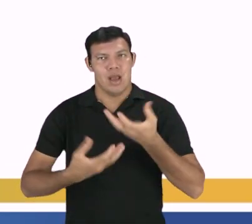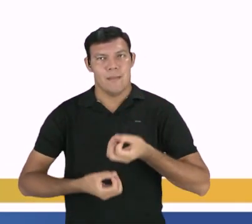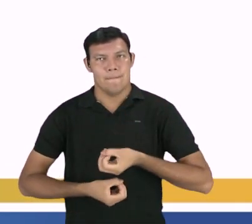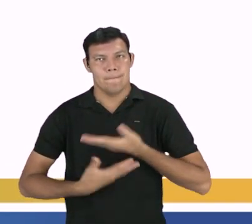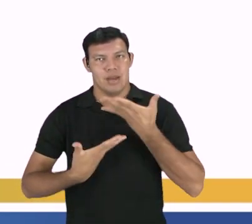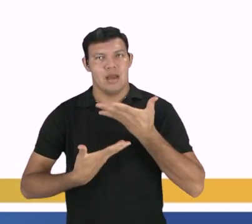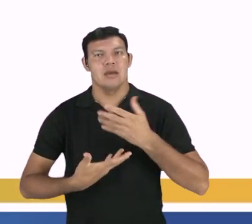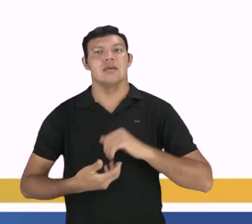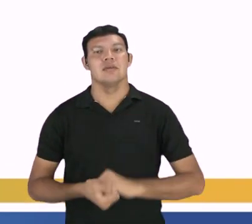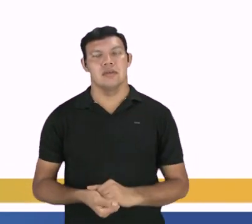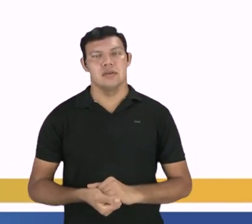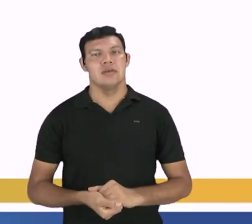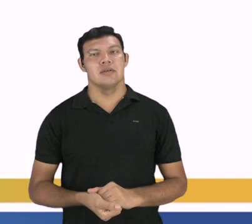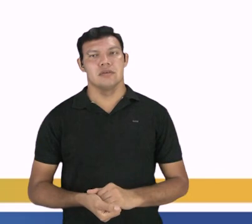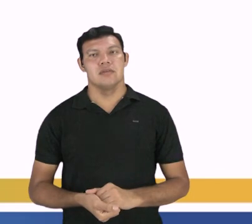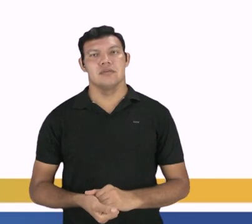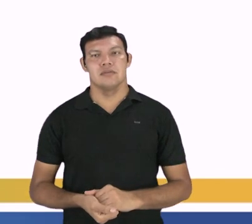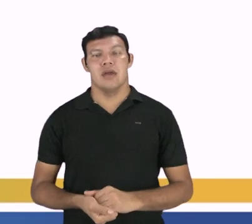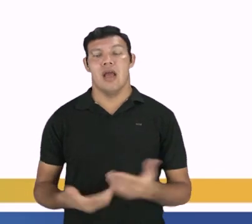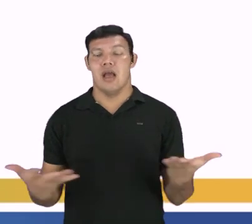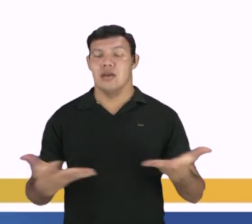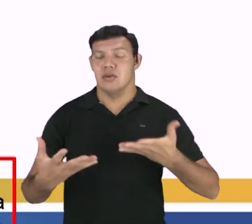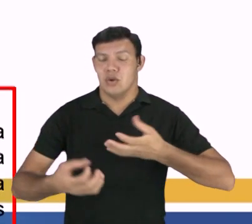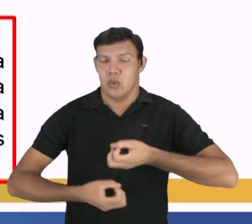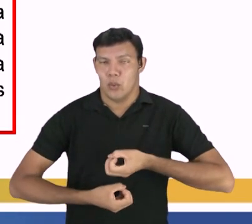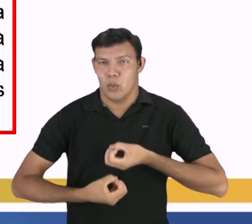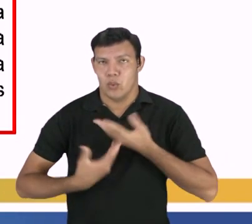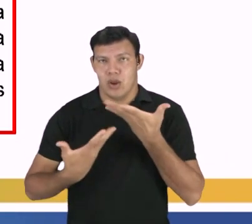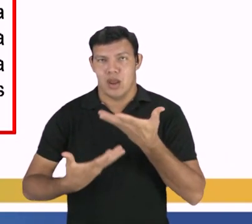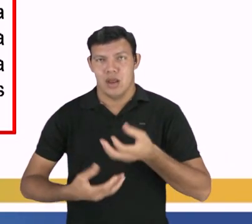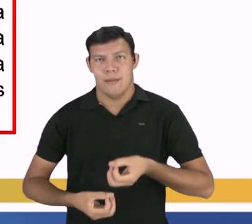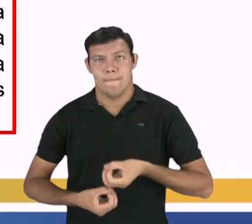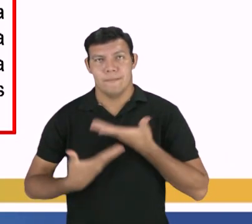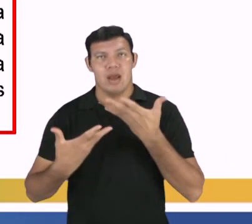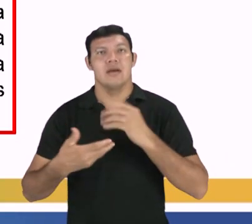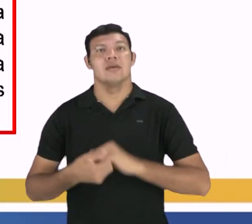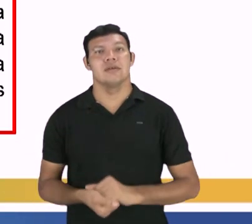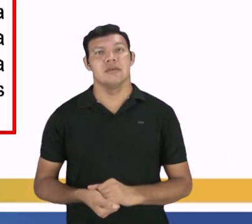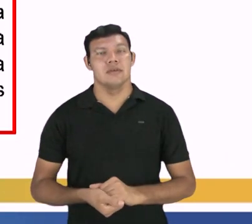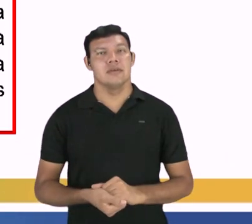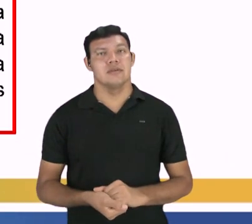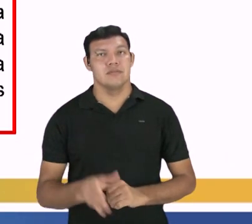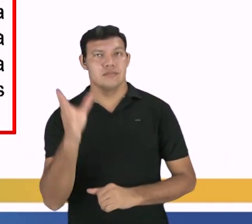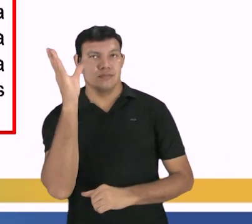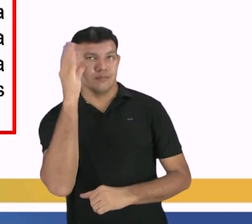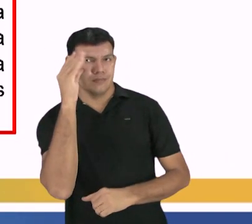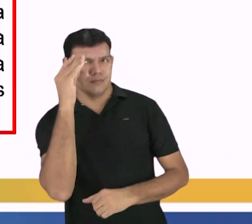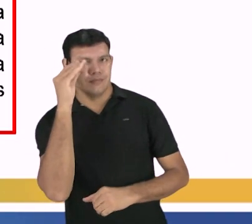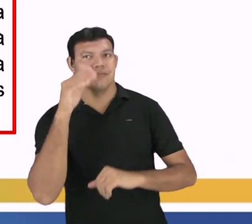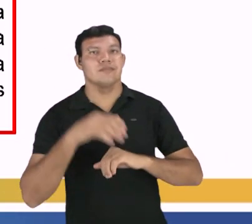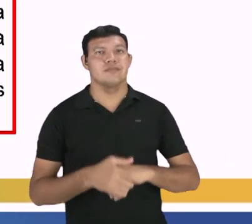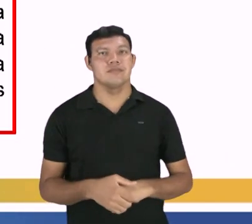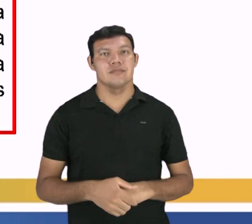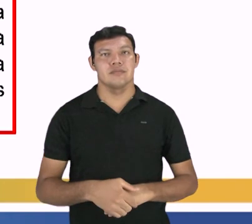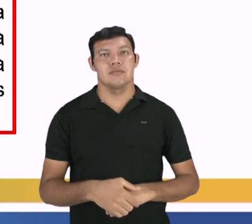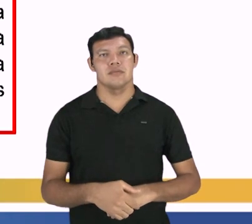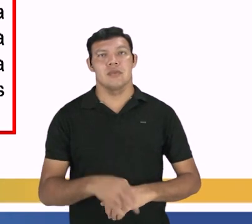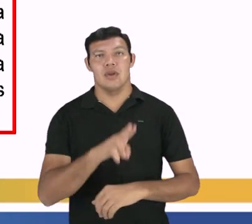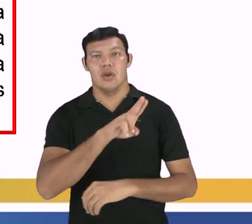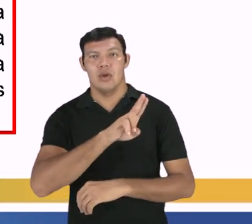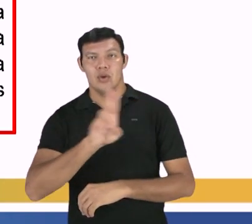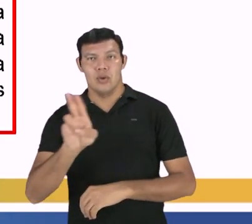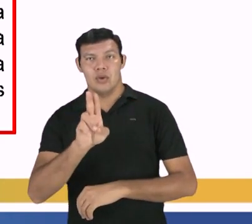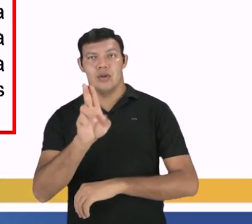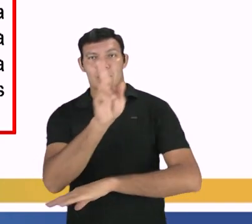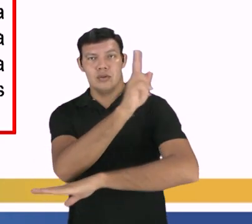já passamos aqui ao que é a declamar, né? A expor. Então nós temos aqui uma curiosidade. O nome parnasianismo vai derivar